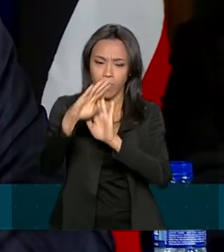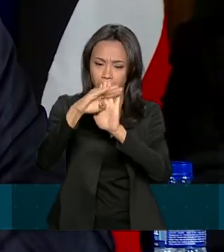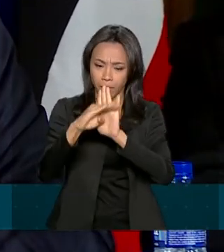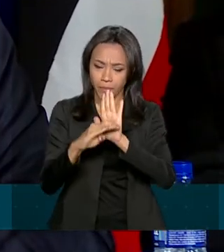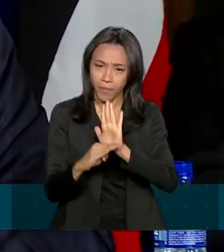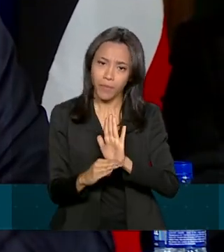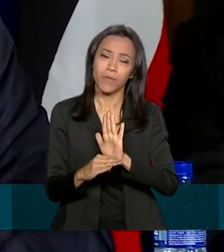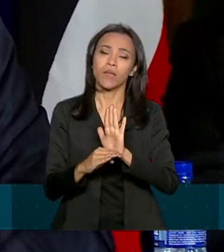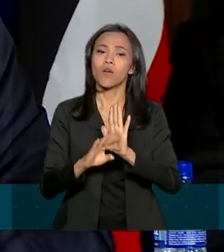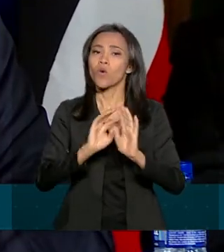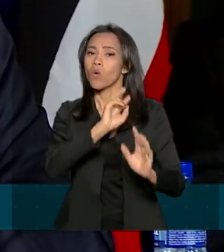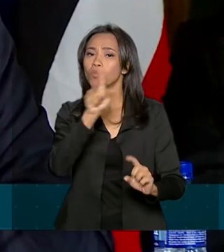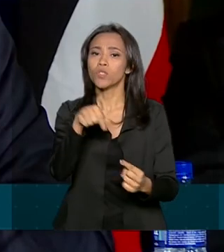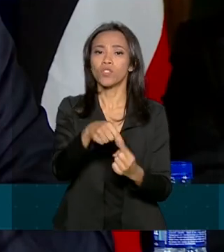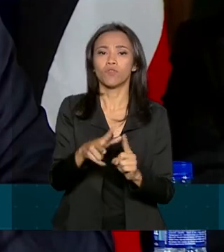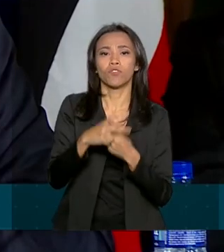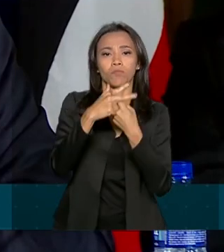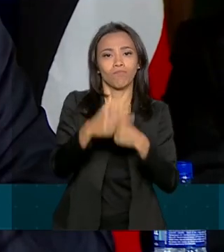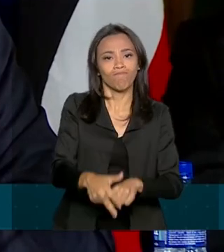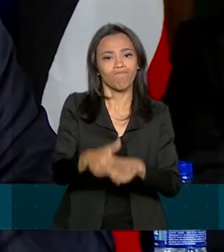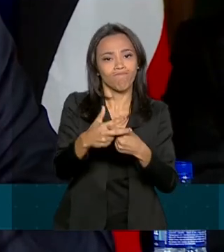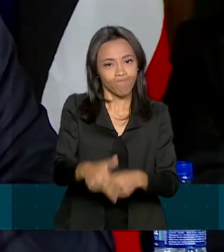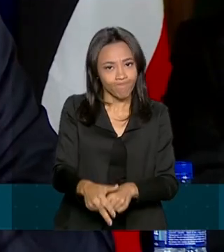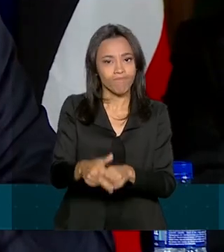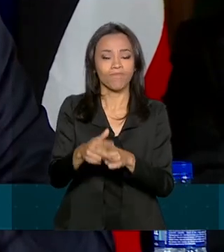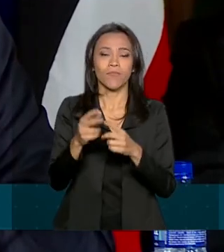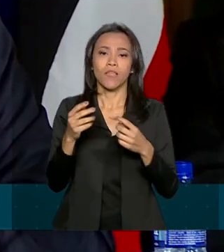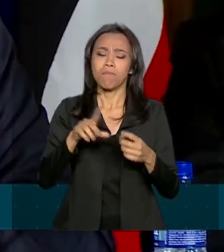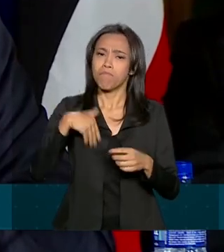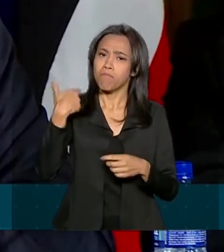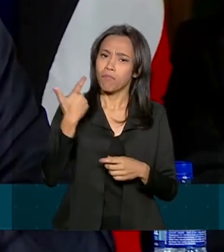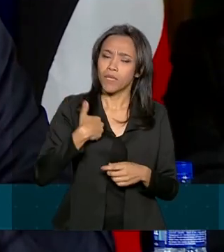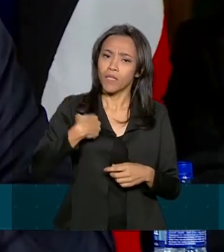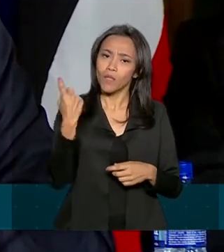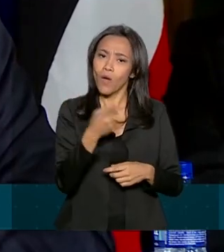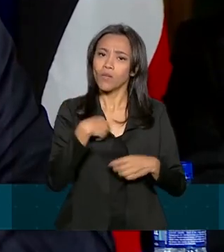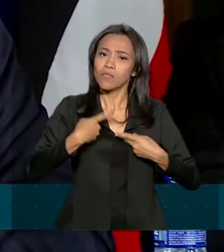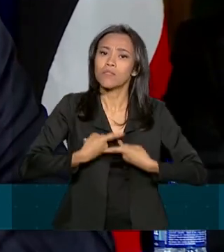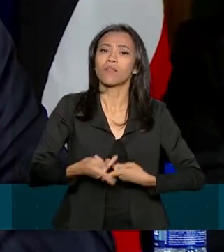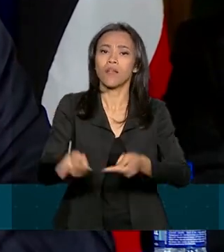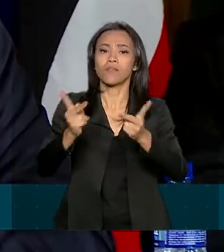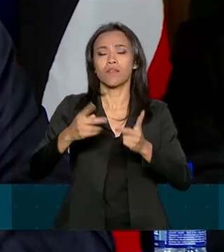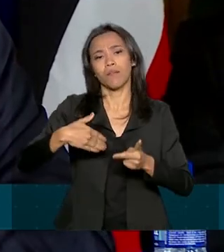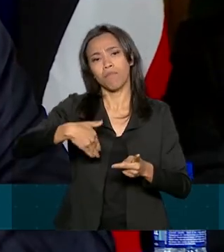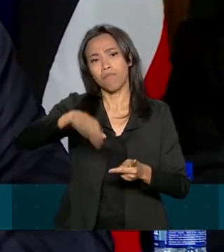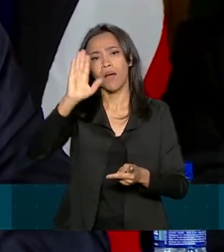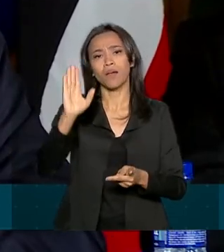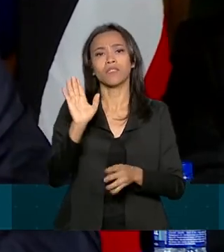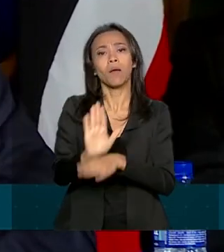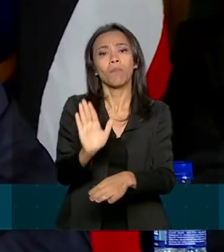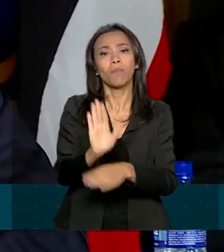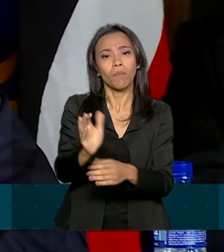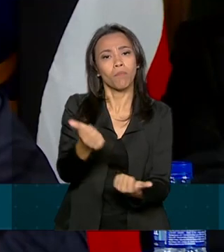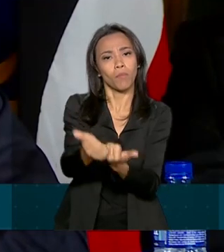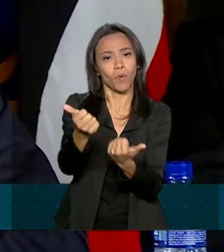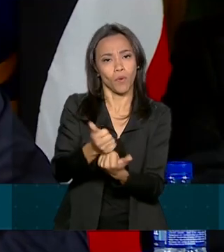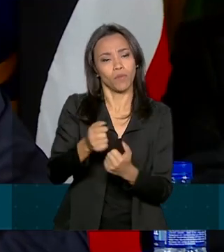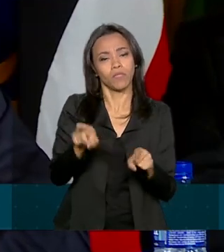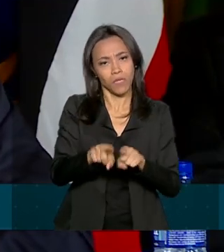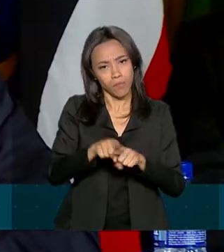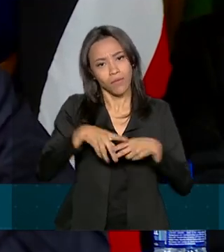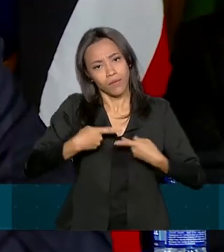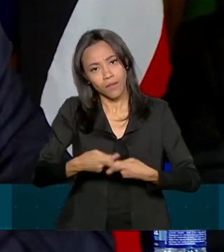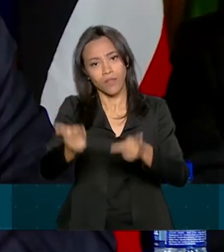para aperfeiçoá-la, de modo que nós possamos trazer mais que benefício, justiça para essa região. Vale